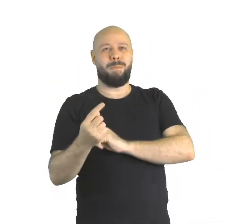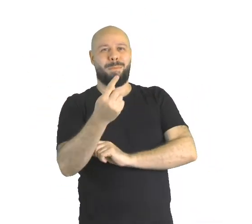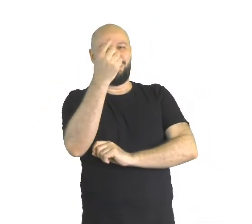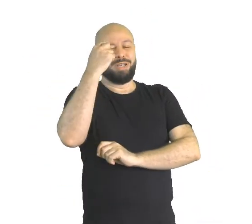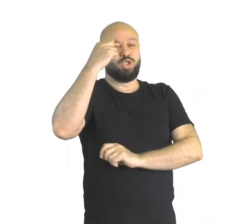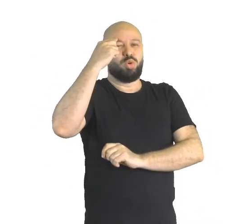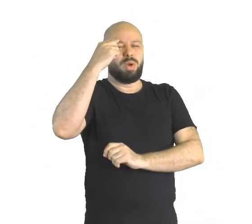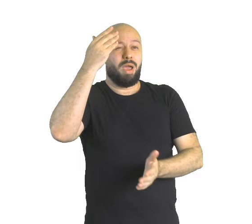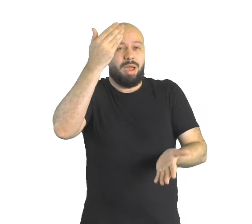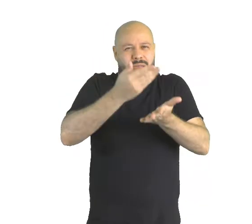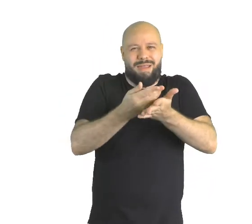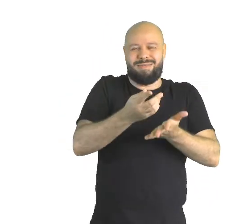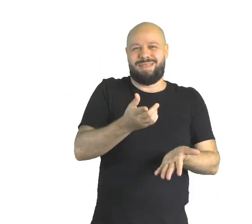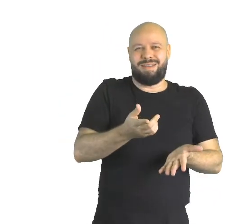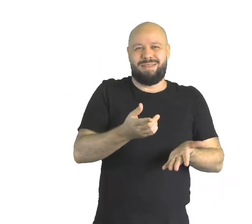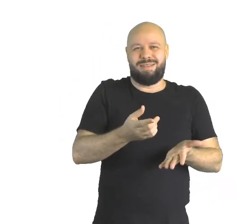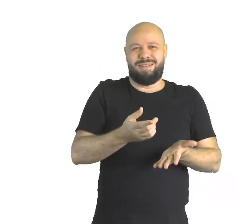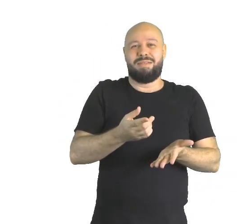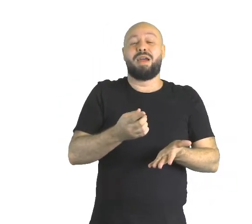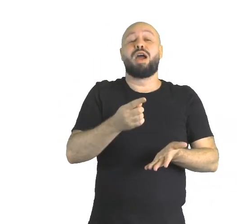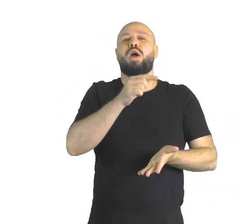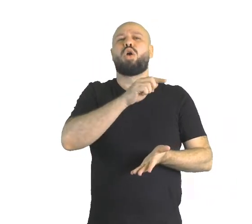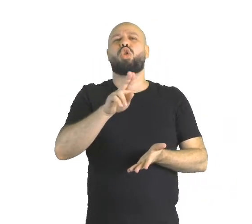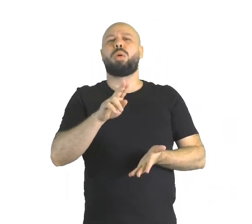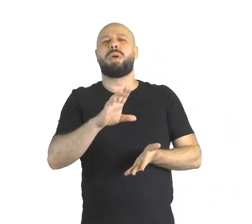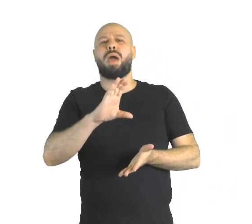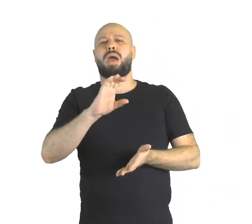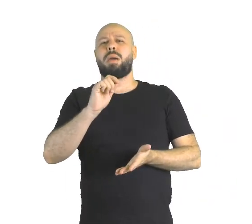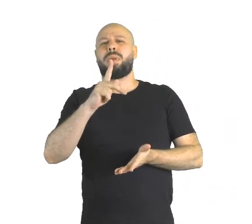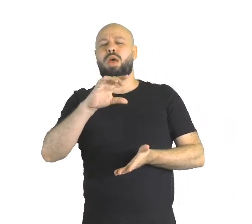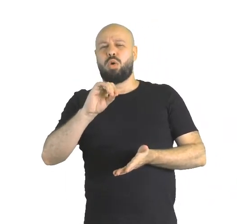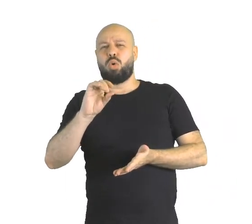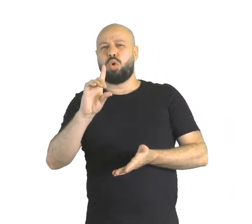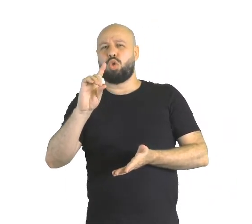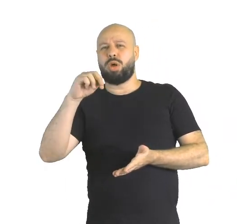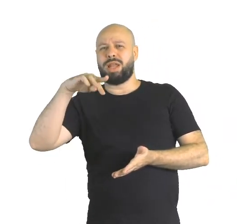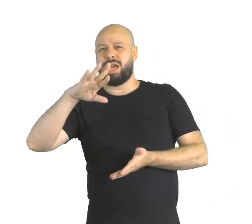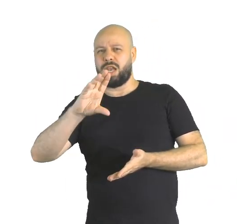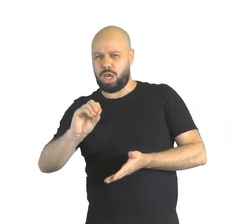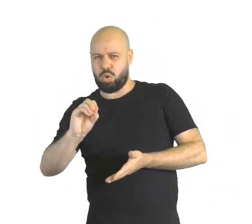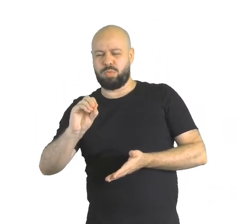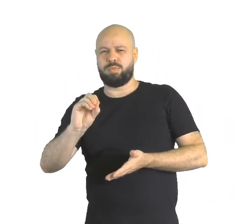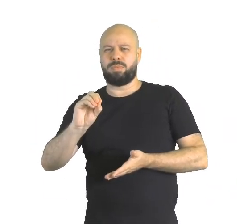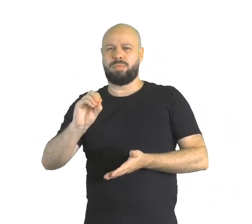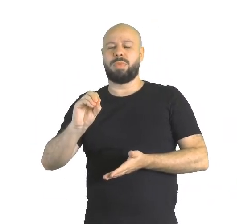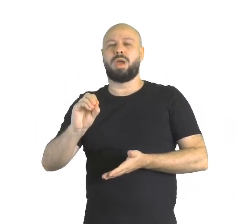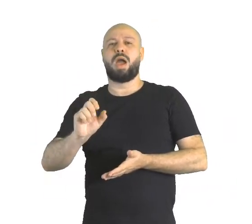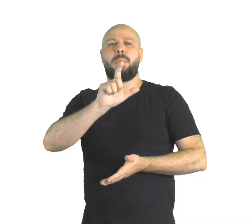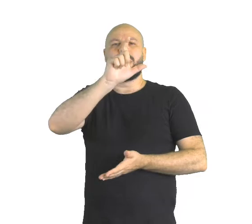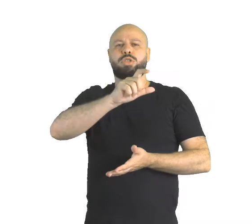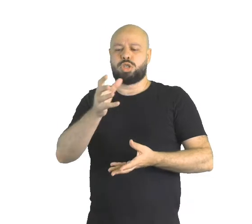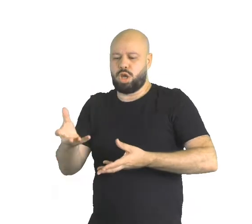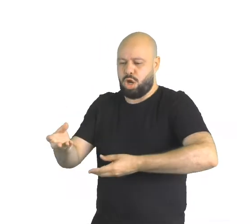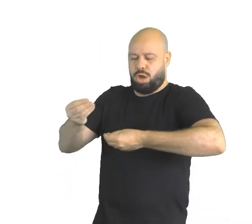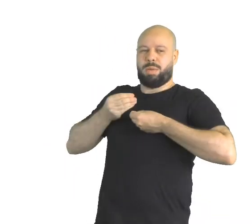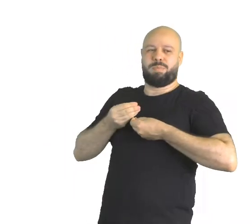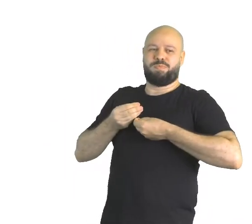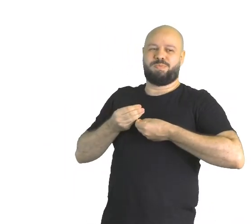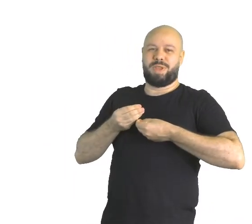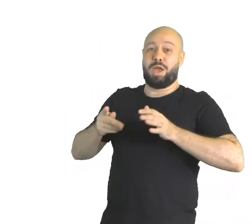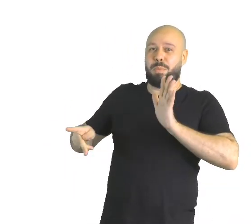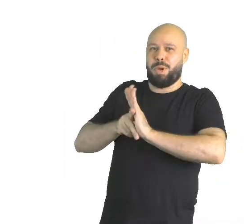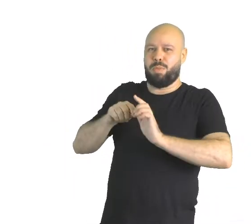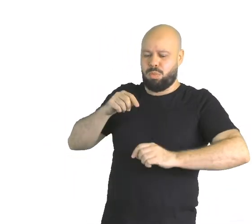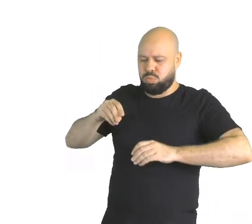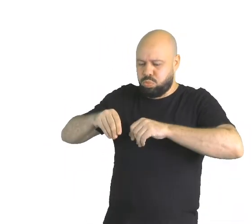sua confiança. Essa pessoa era chamada de capitão donatário. Ou seja, a pessoa que recebia a capitania